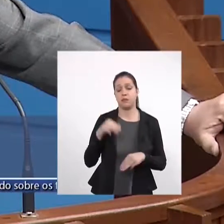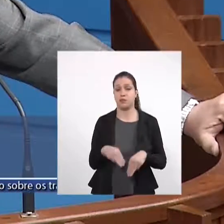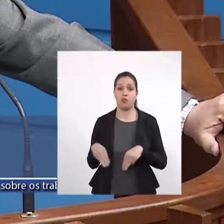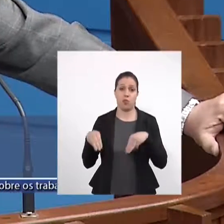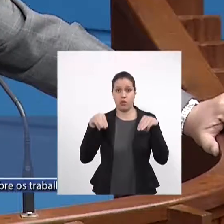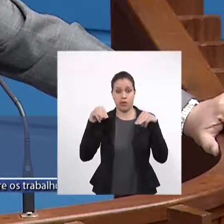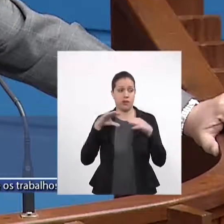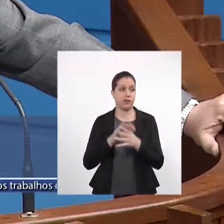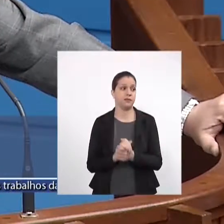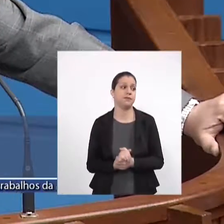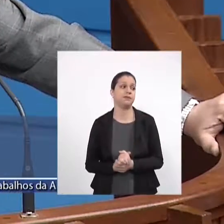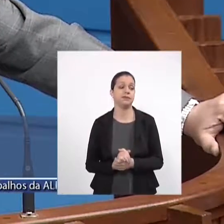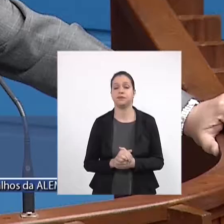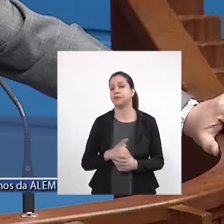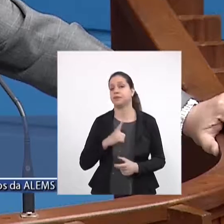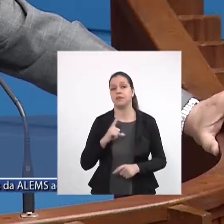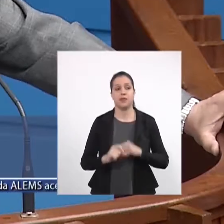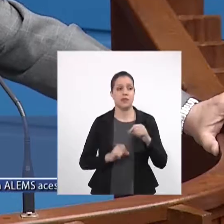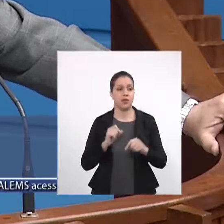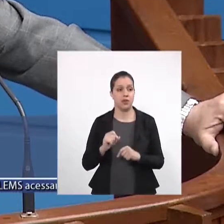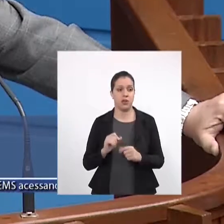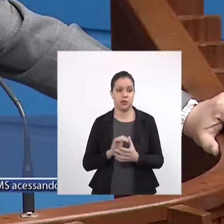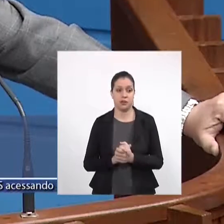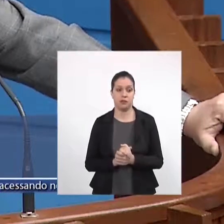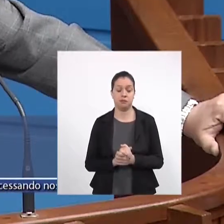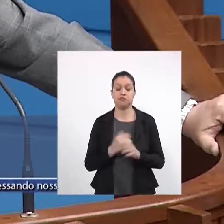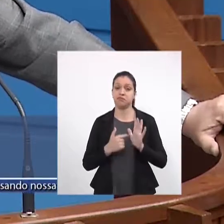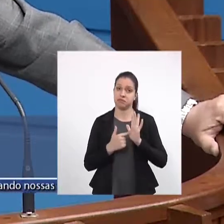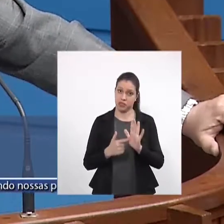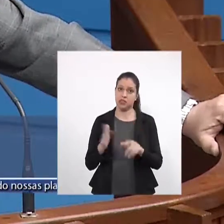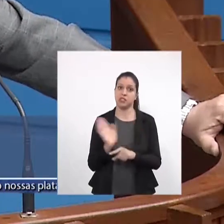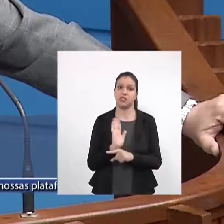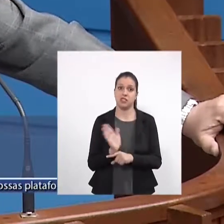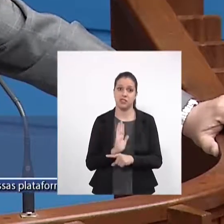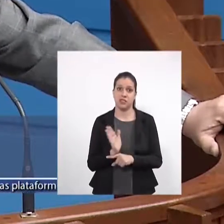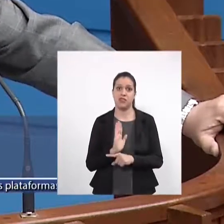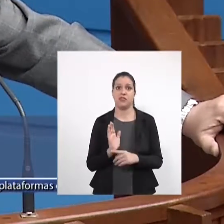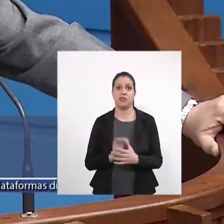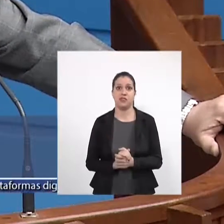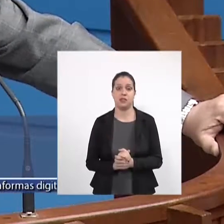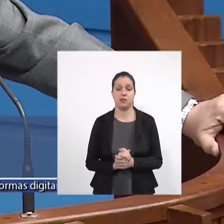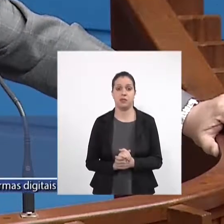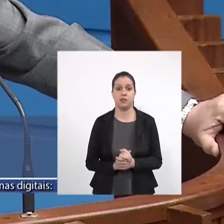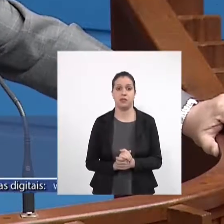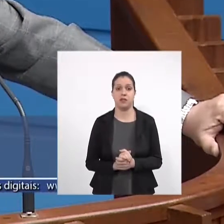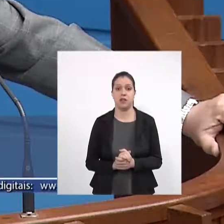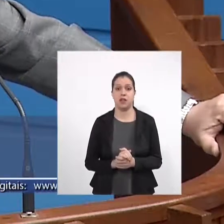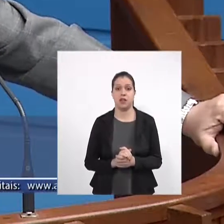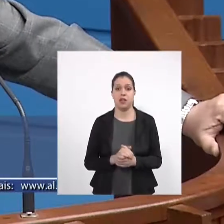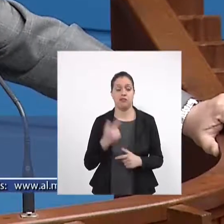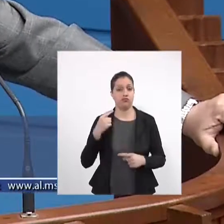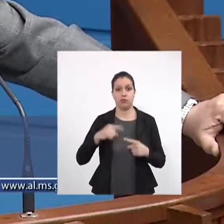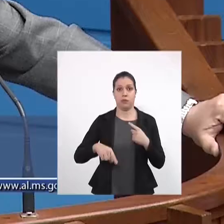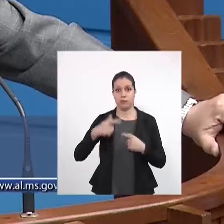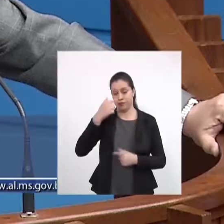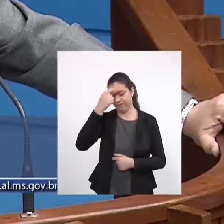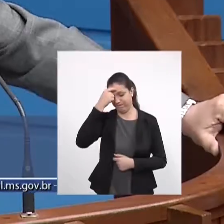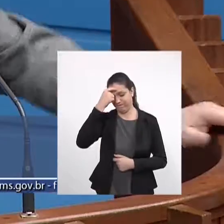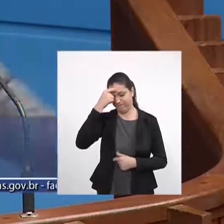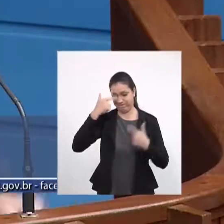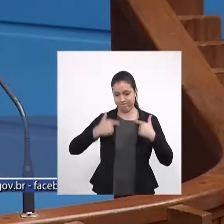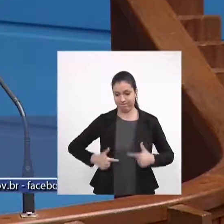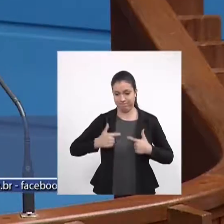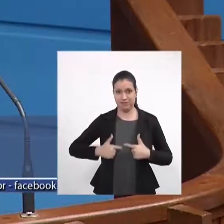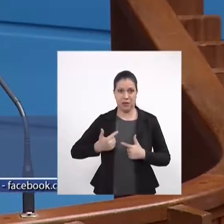a uma forma de produção em que não era mais de acordo com as suas condições físicas e psicológicas da época, mas